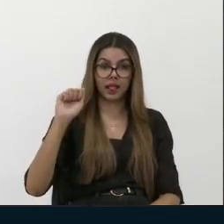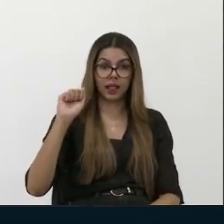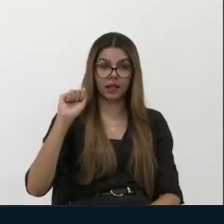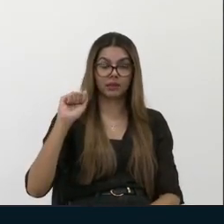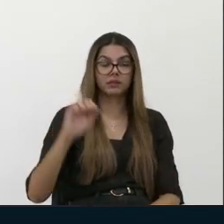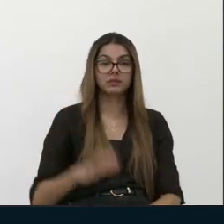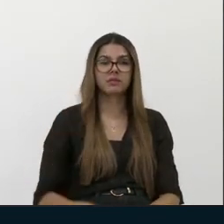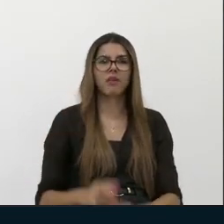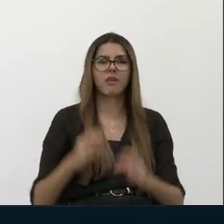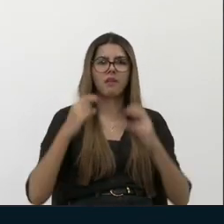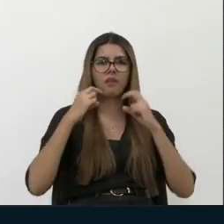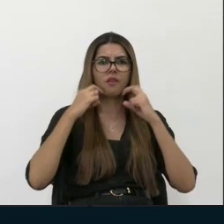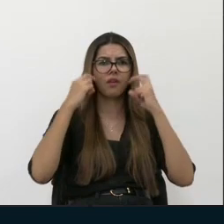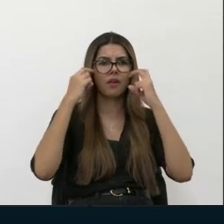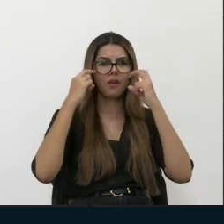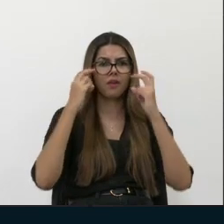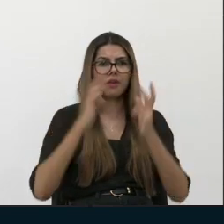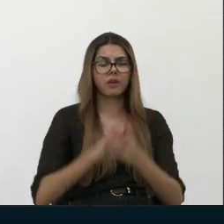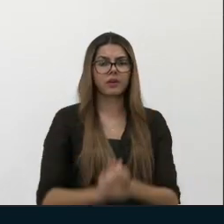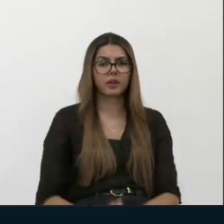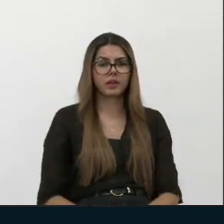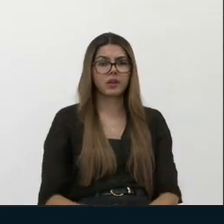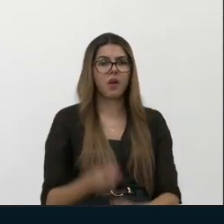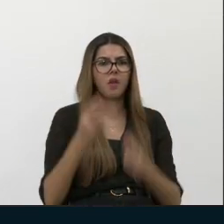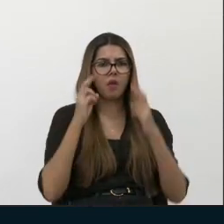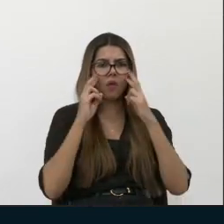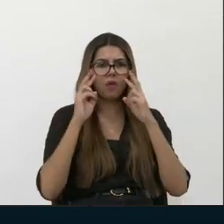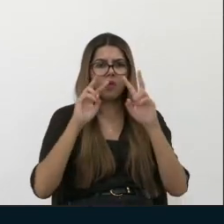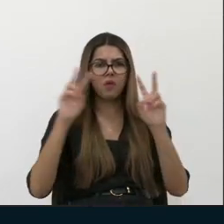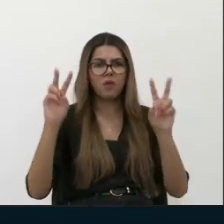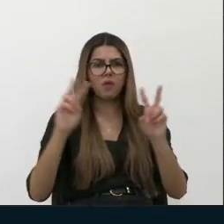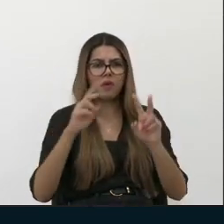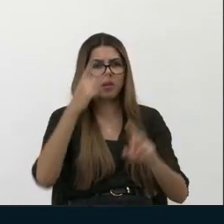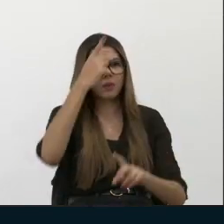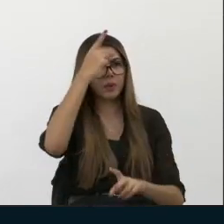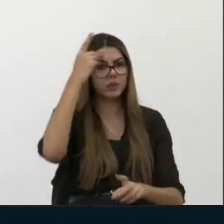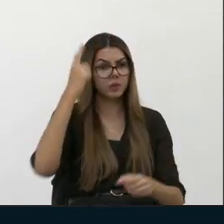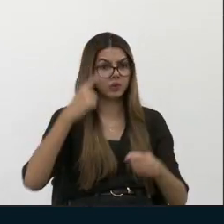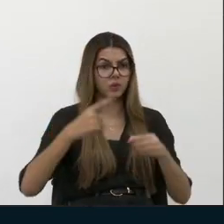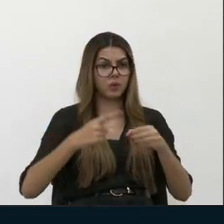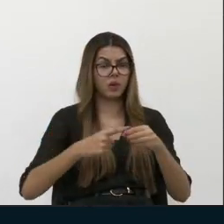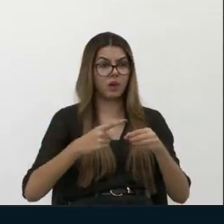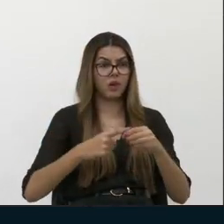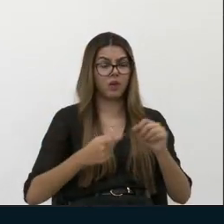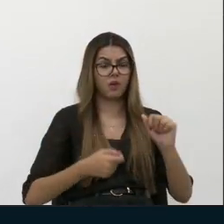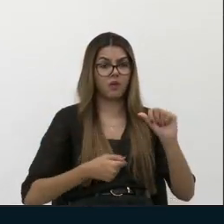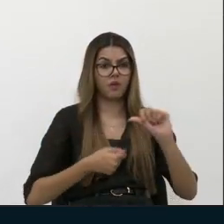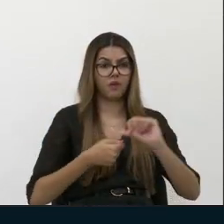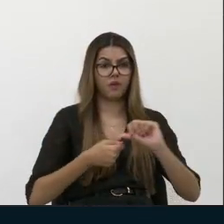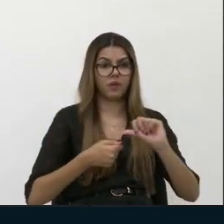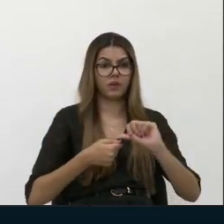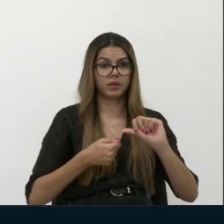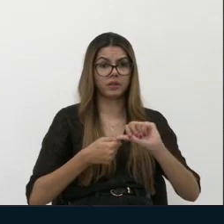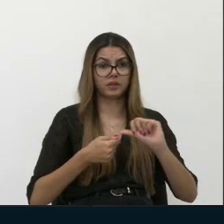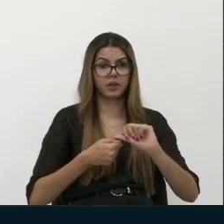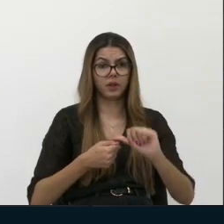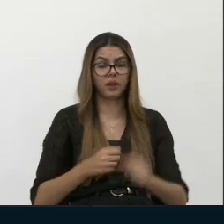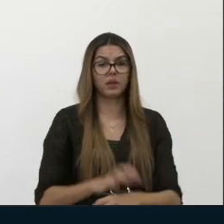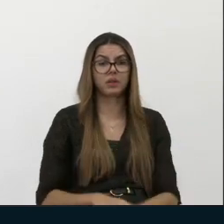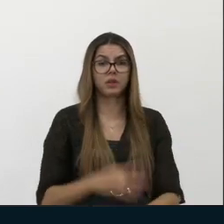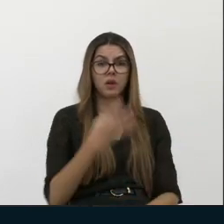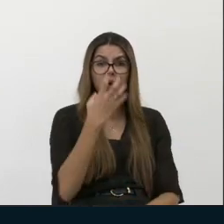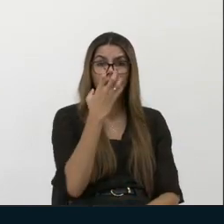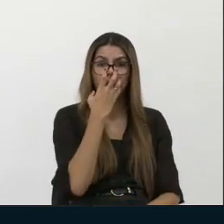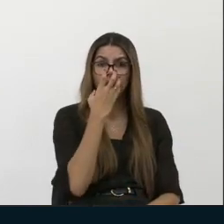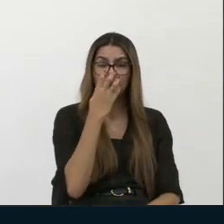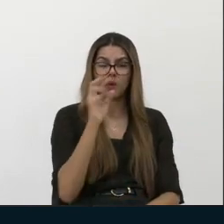a gente ver vários munícipes tentando fazer, castrar os seus animais e não